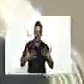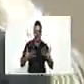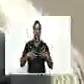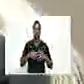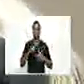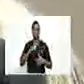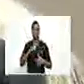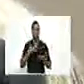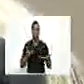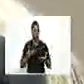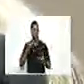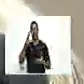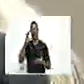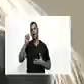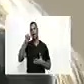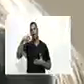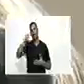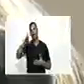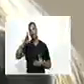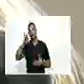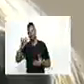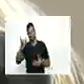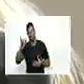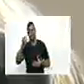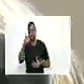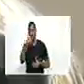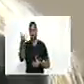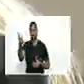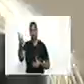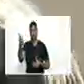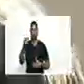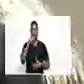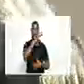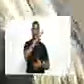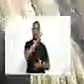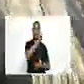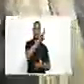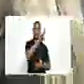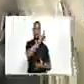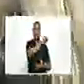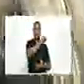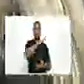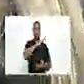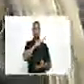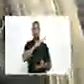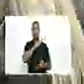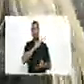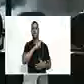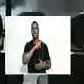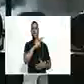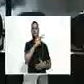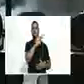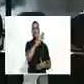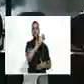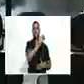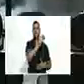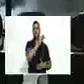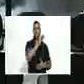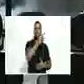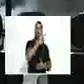na acamar são 21 catadores e na São 28 funcionários